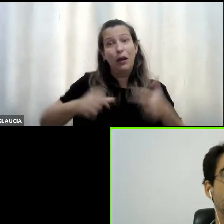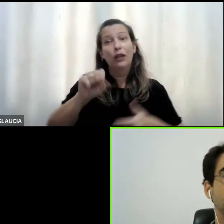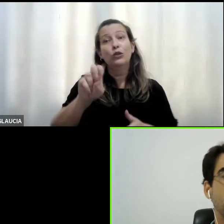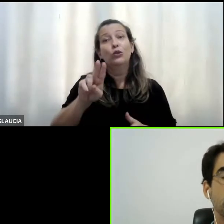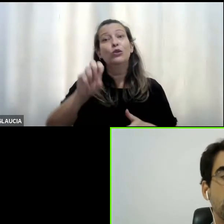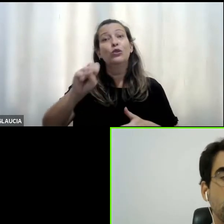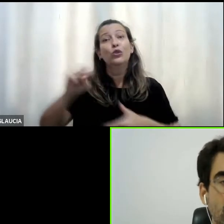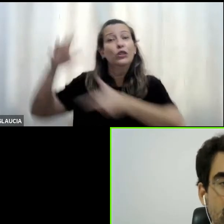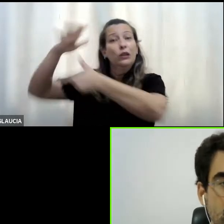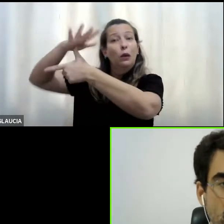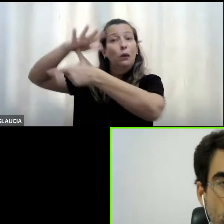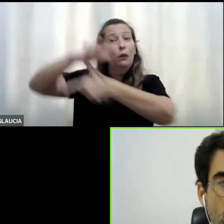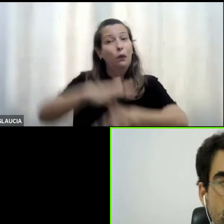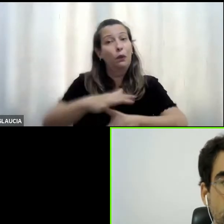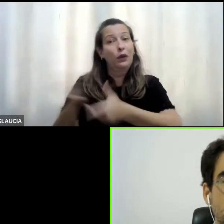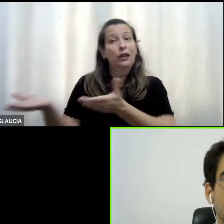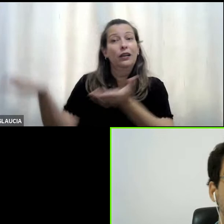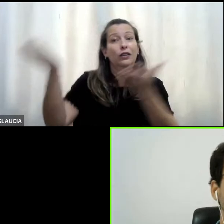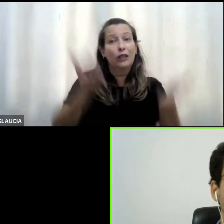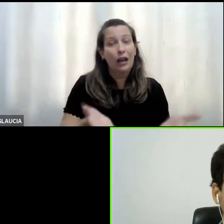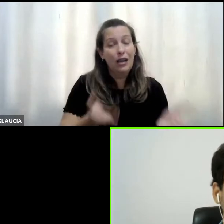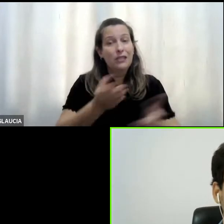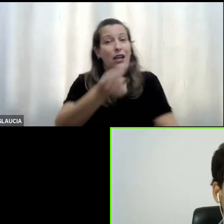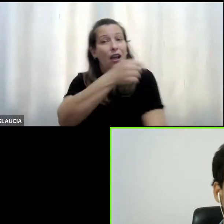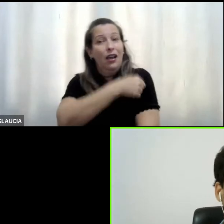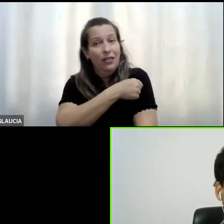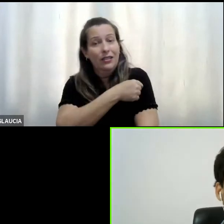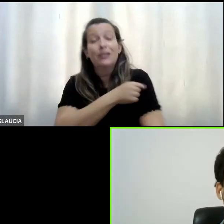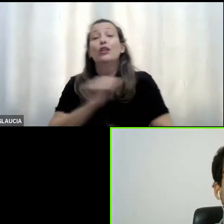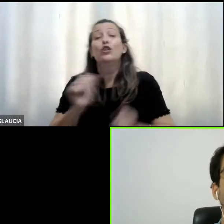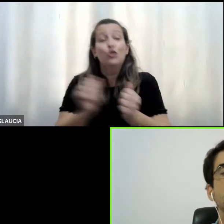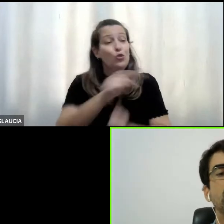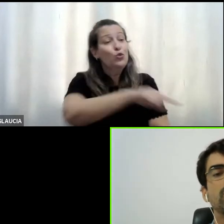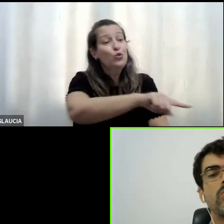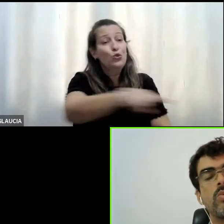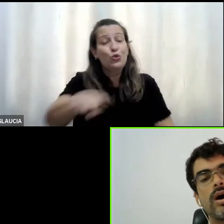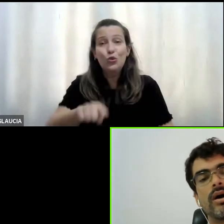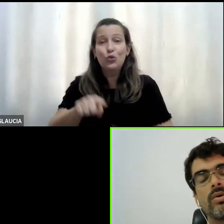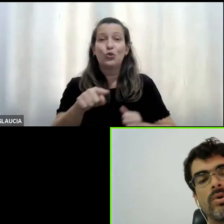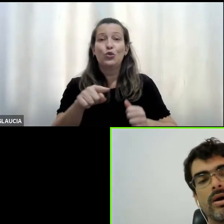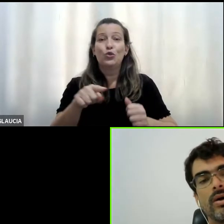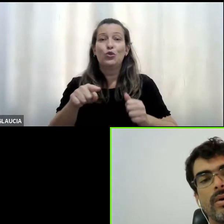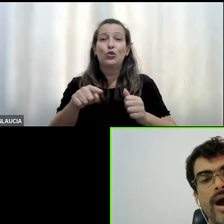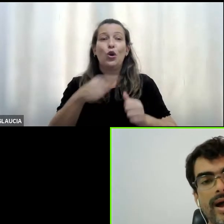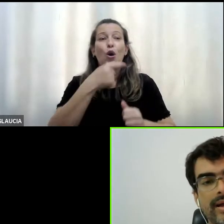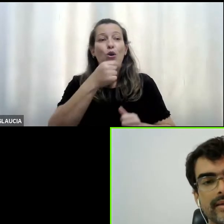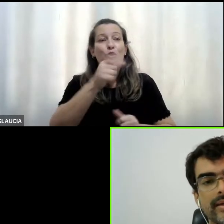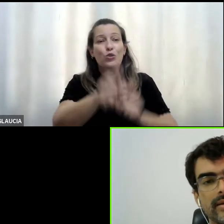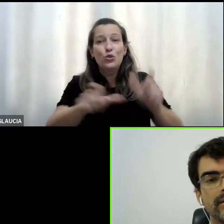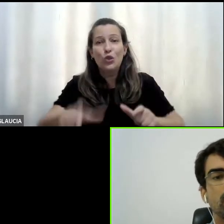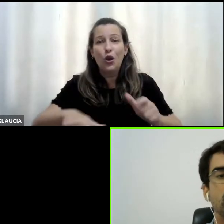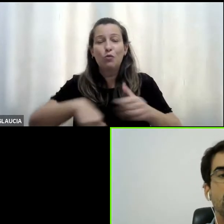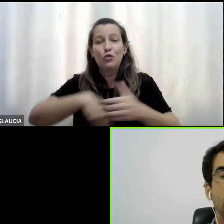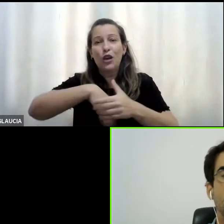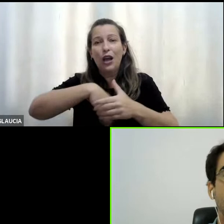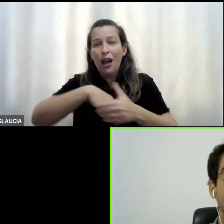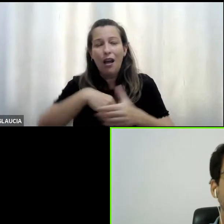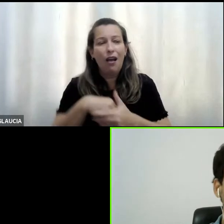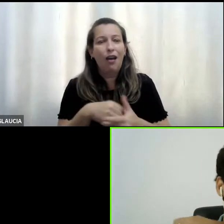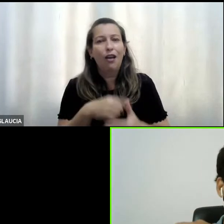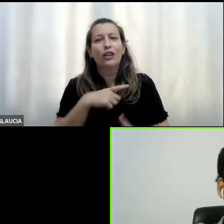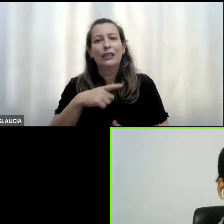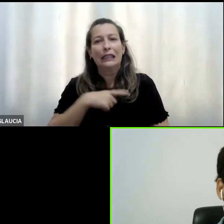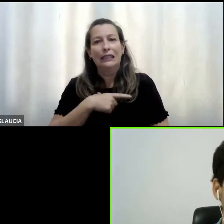Saúde, e a gente conseguiu trazer o debate junto com os jogadores que estavam todos entrando com uma marca, né,